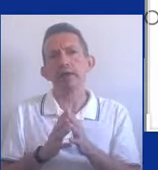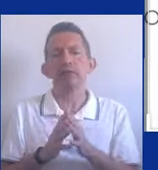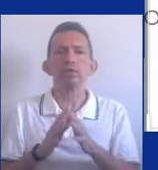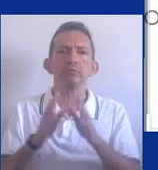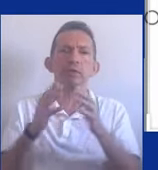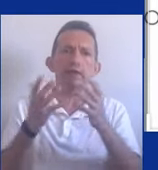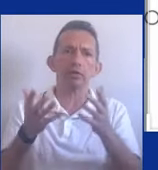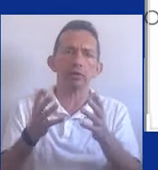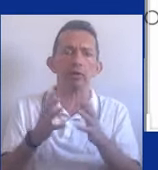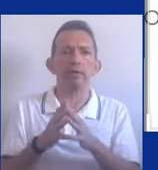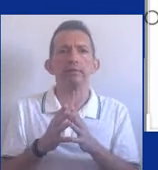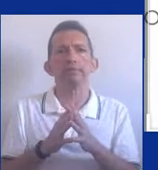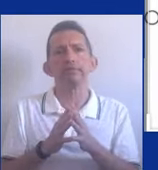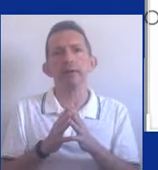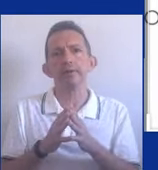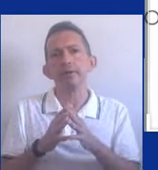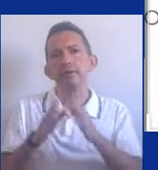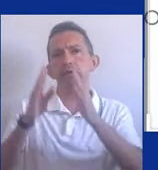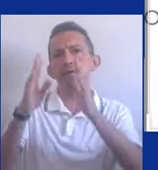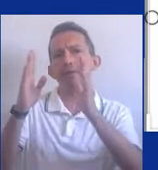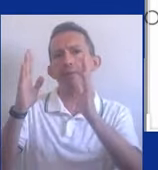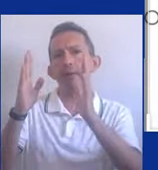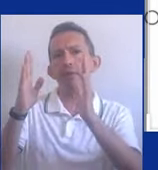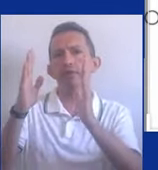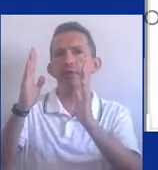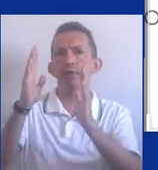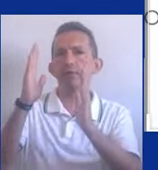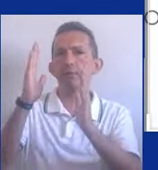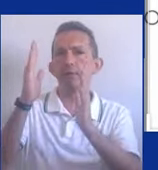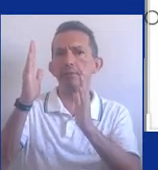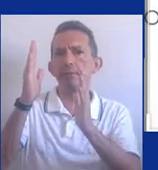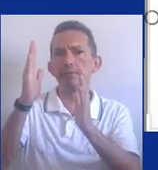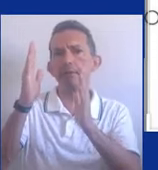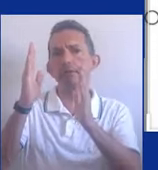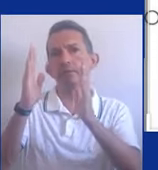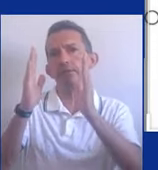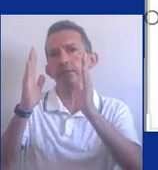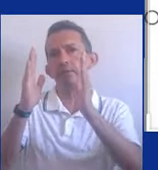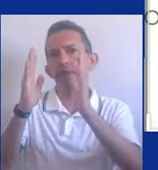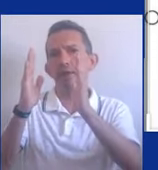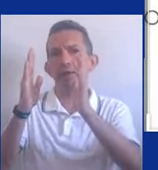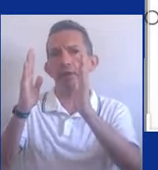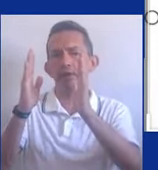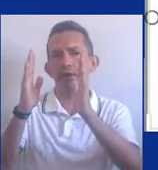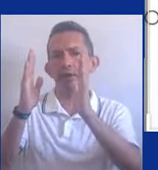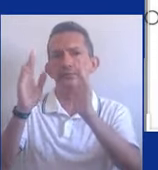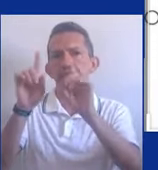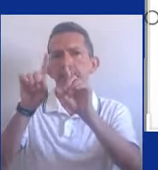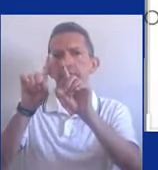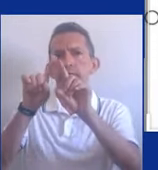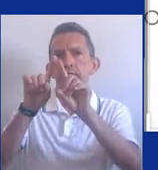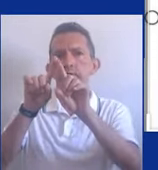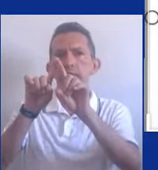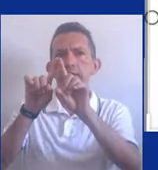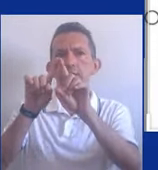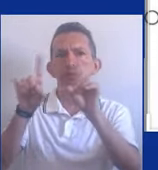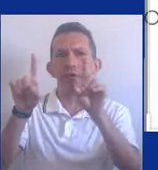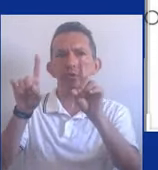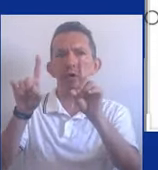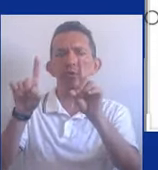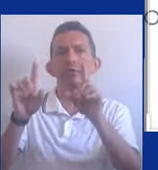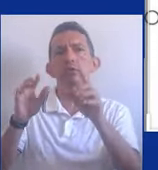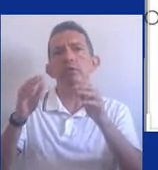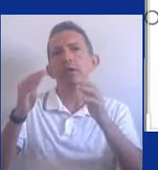membrana nuclear, que a gente chama de carioteca, tá? Então esse espaço que fica entre a membrana plasmática e a carioteca, esse